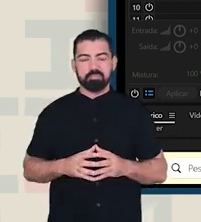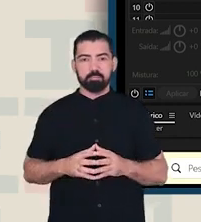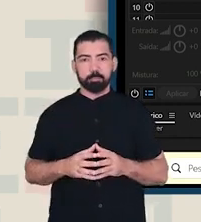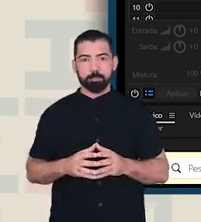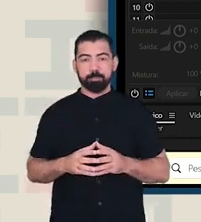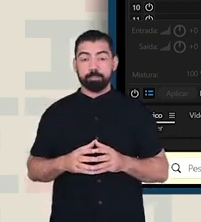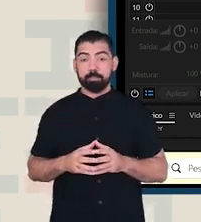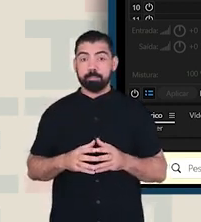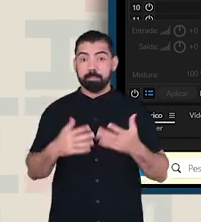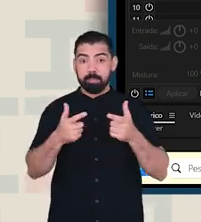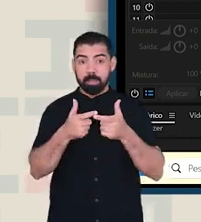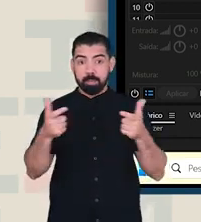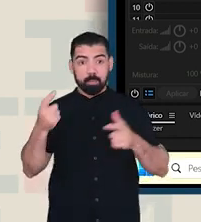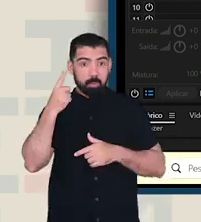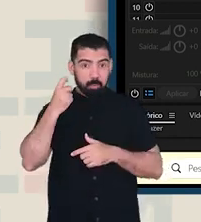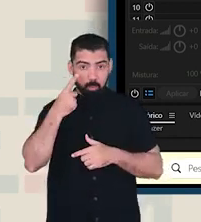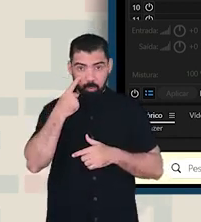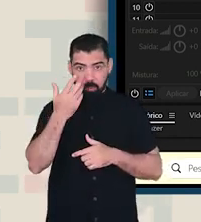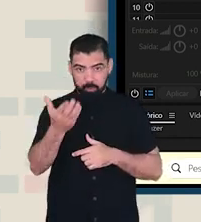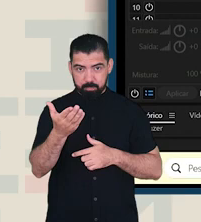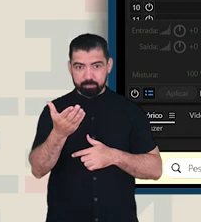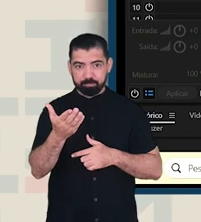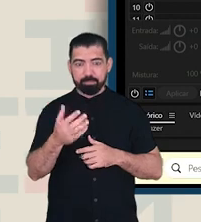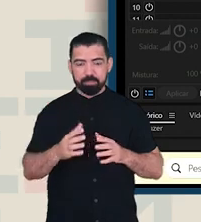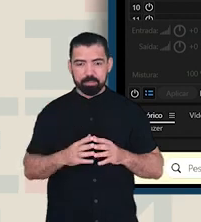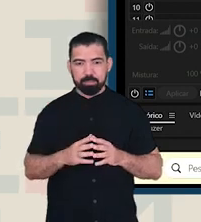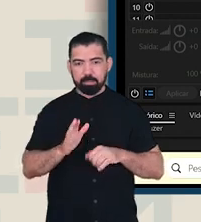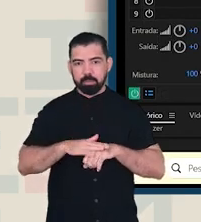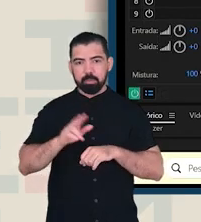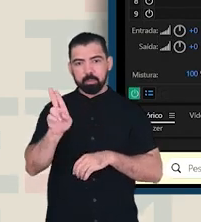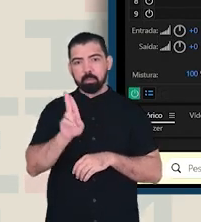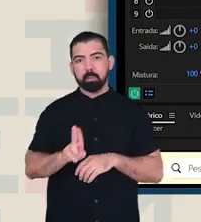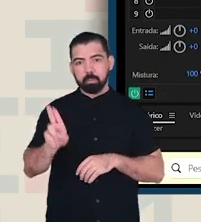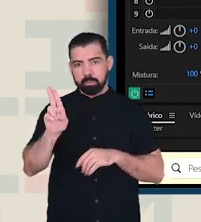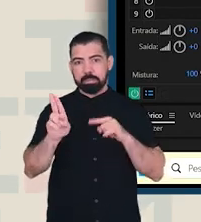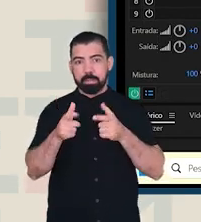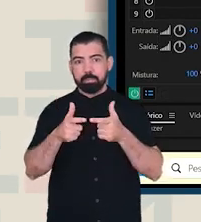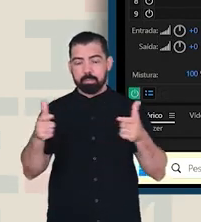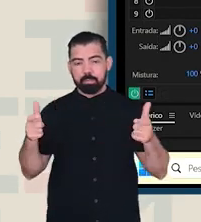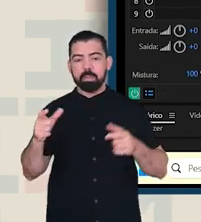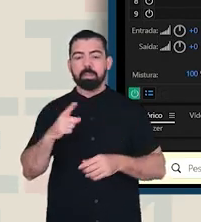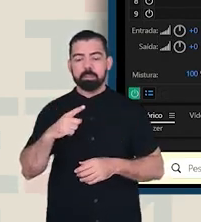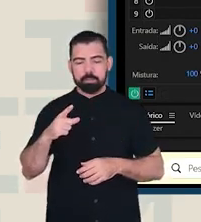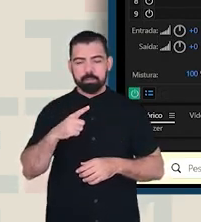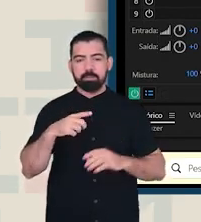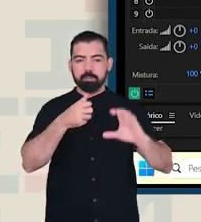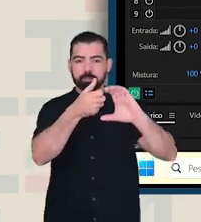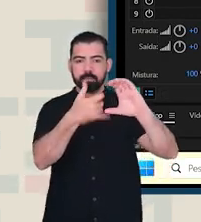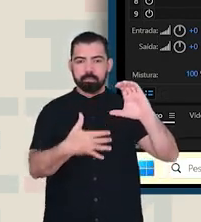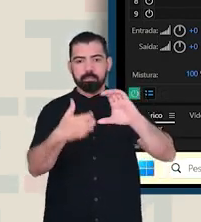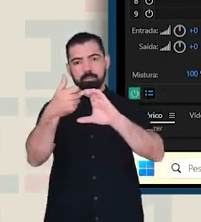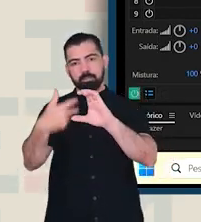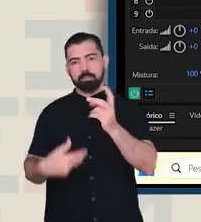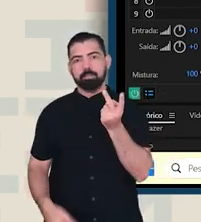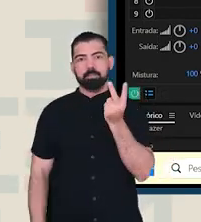Então, a maioria dos sons com que eu trabalhei tem essas duas